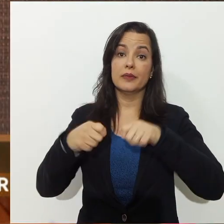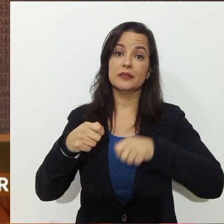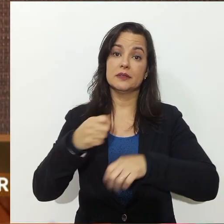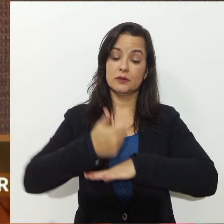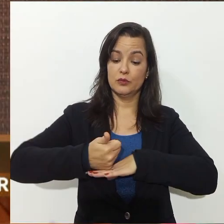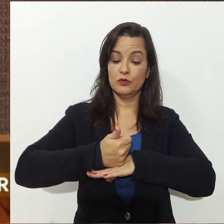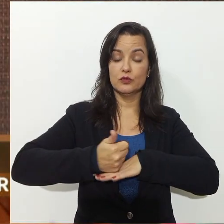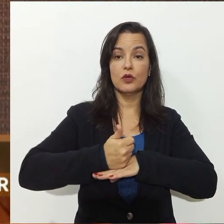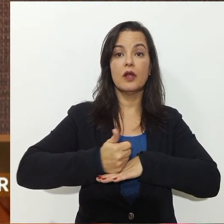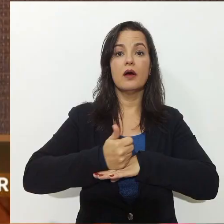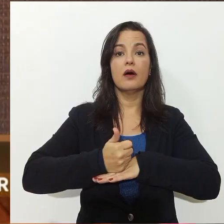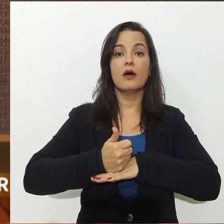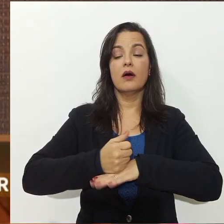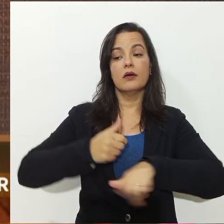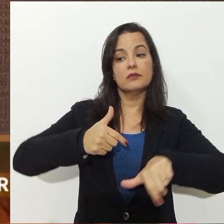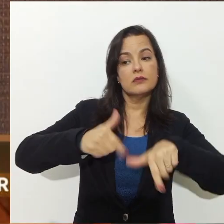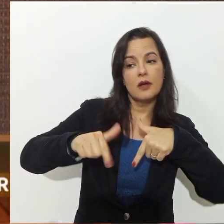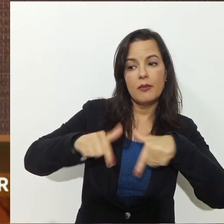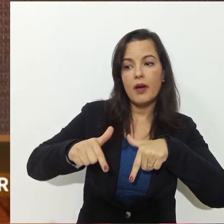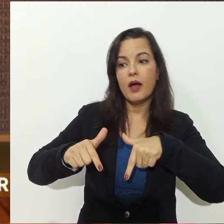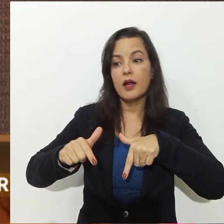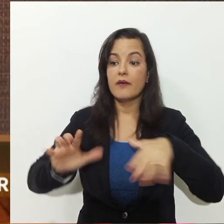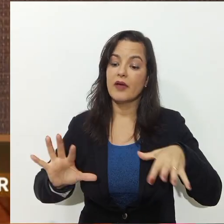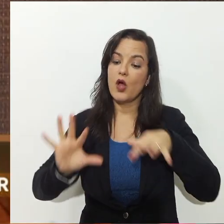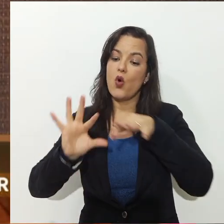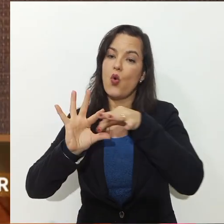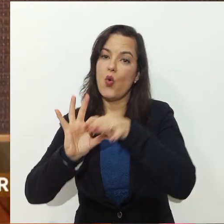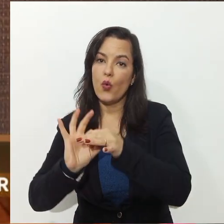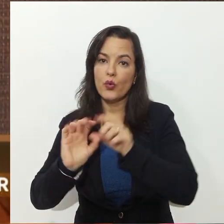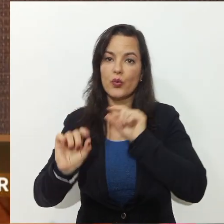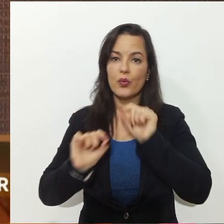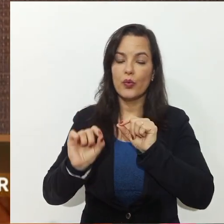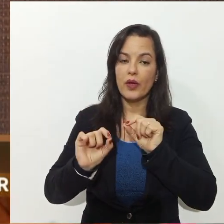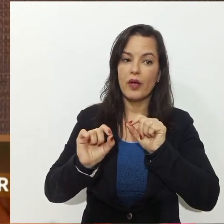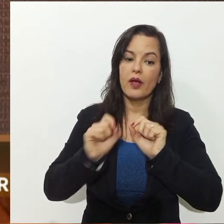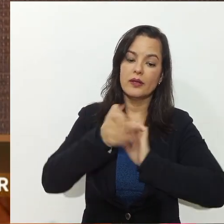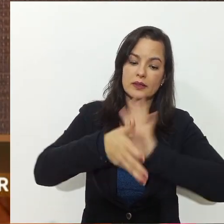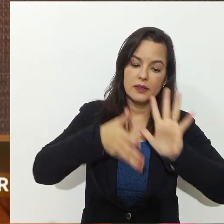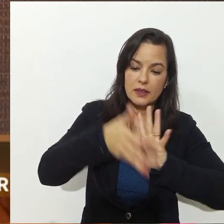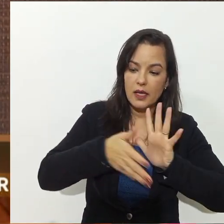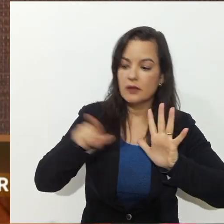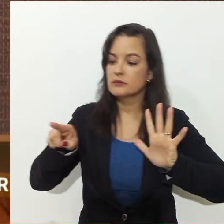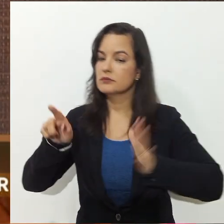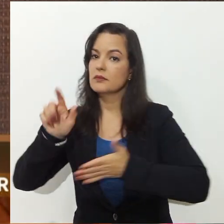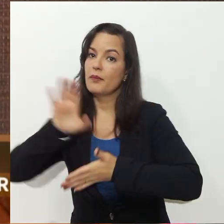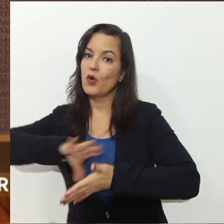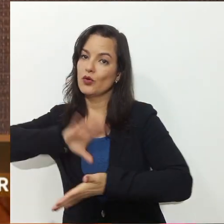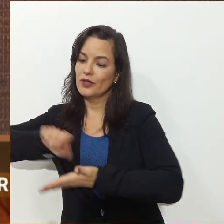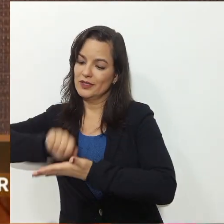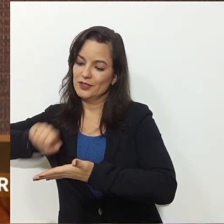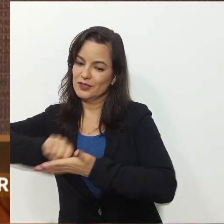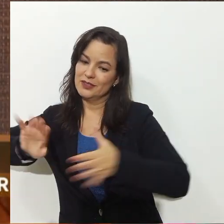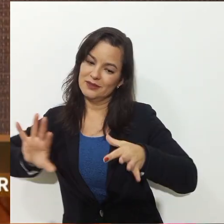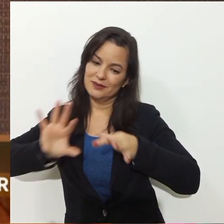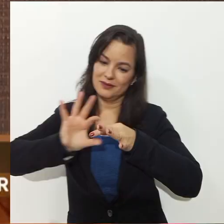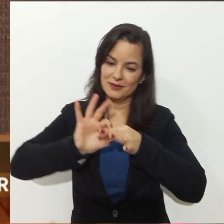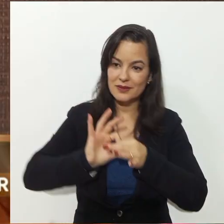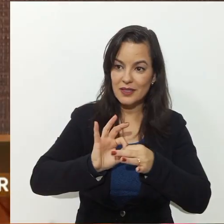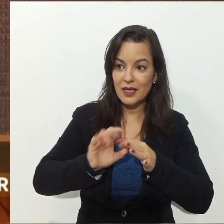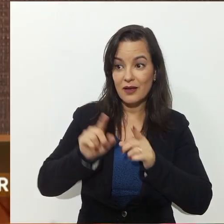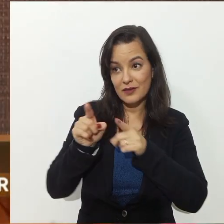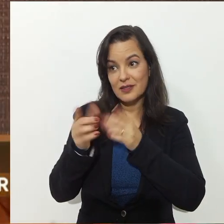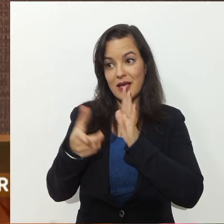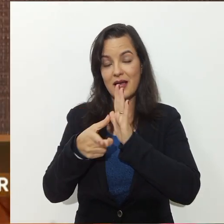vai trabalhar e vai unir a língua de sinais com a língua portuguesa, escrita, como você tinha comentado antes